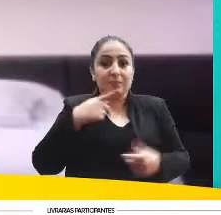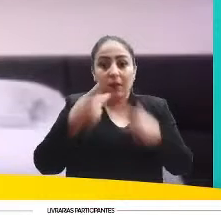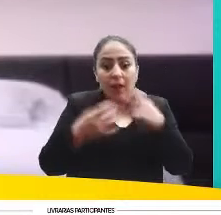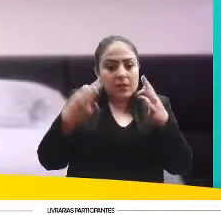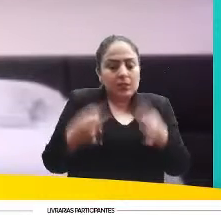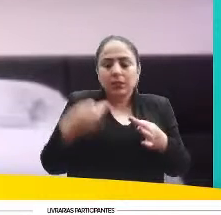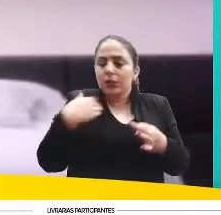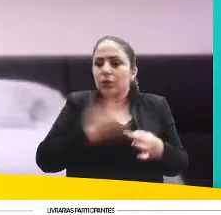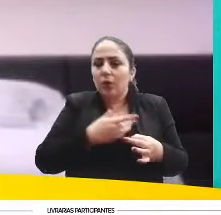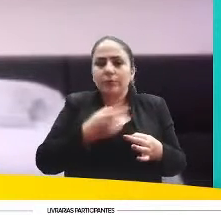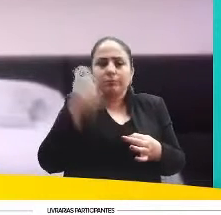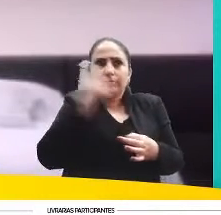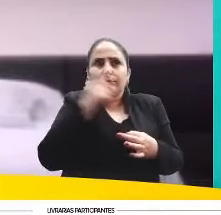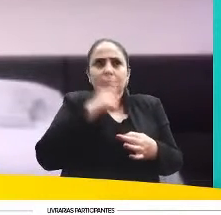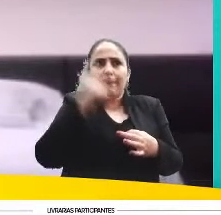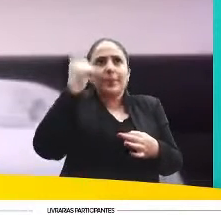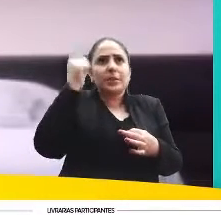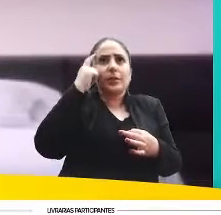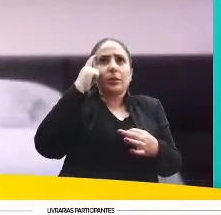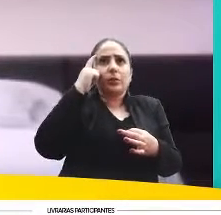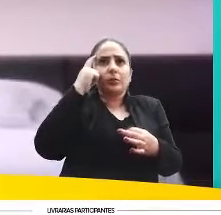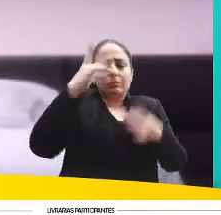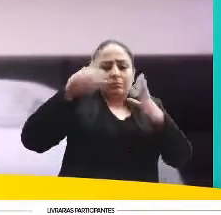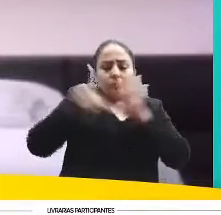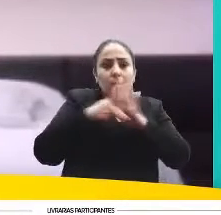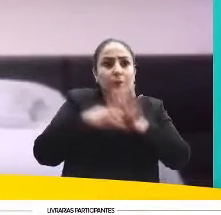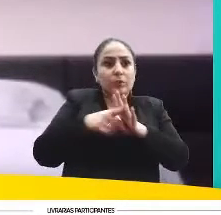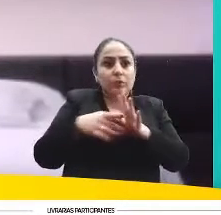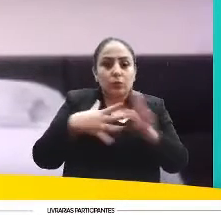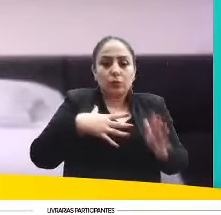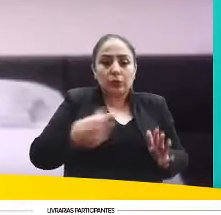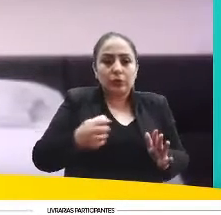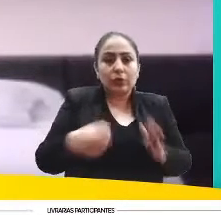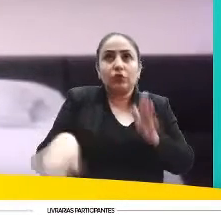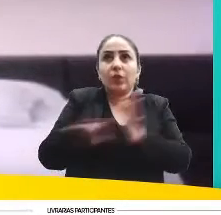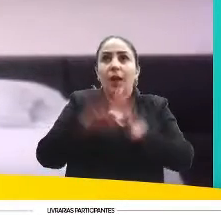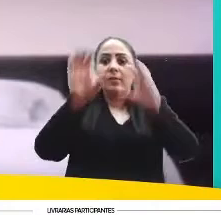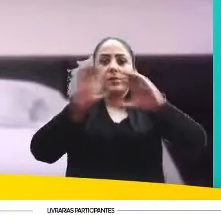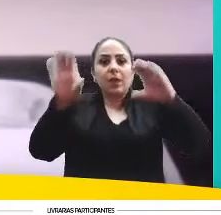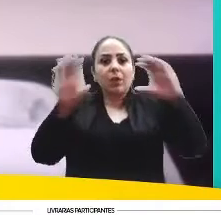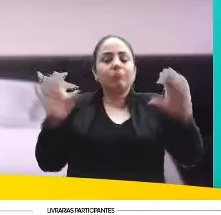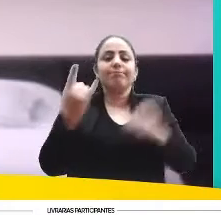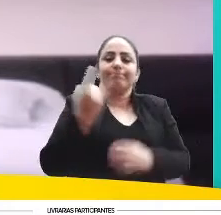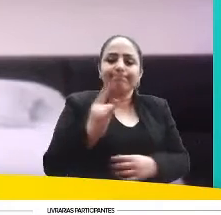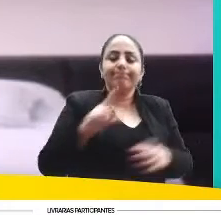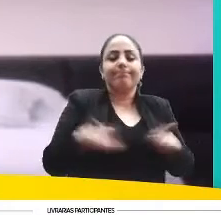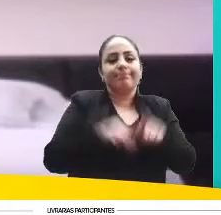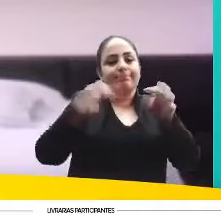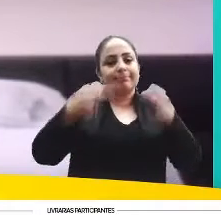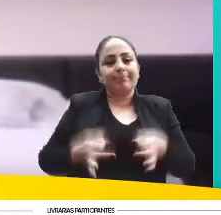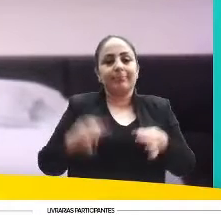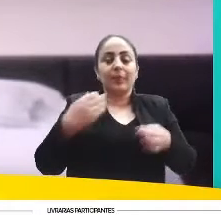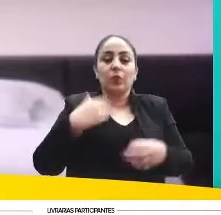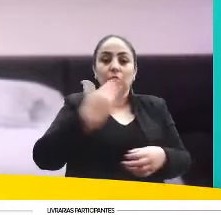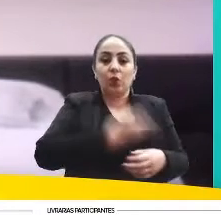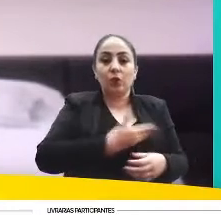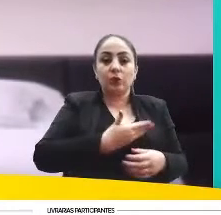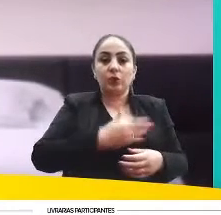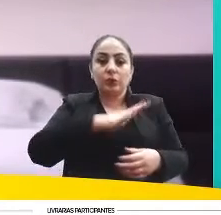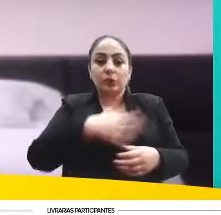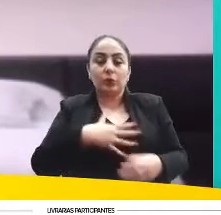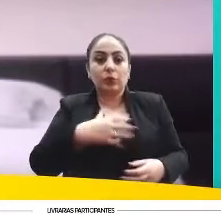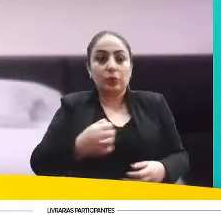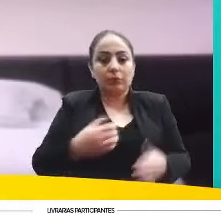nos enganamos ao achar que o suicídio permitiria chegar mais rápido para o céu, e por último, a certeza de que o suicídio será